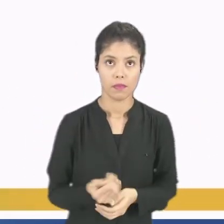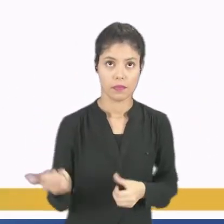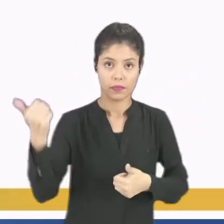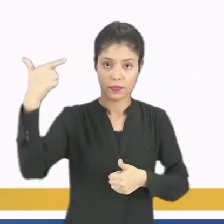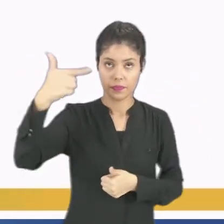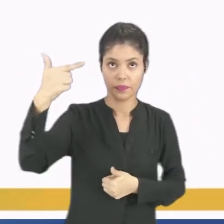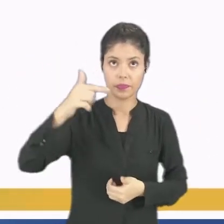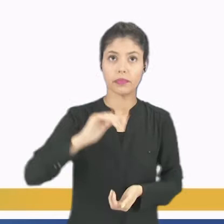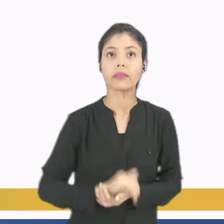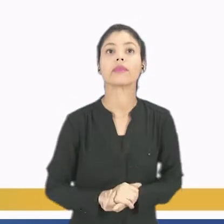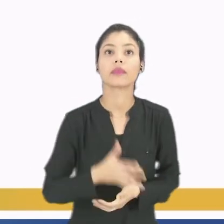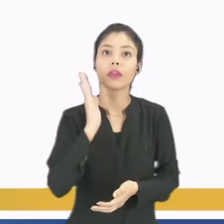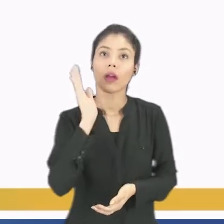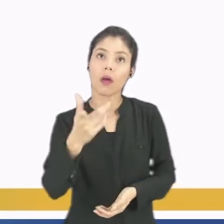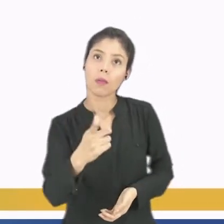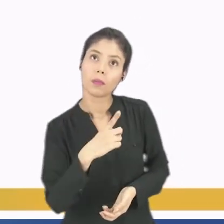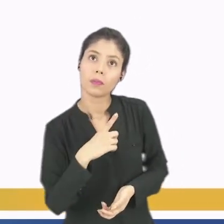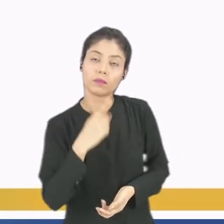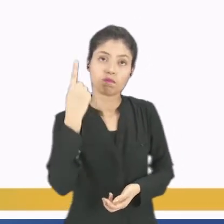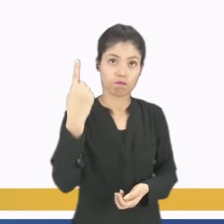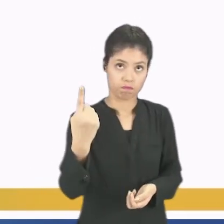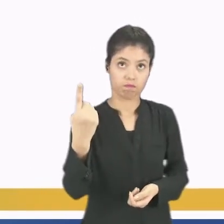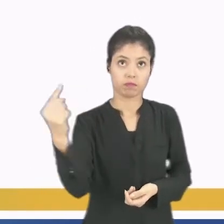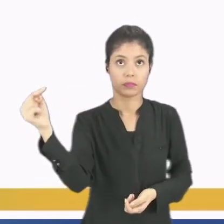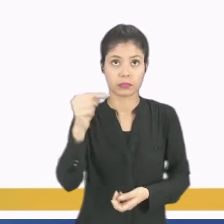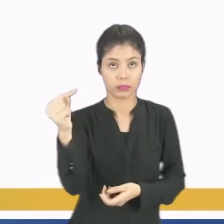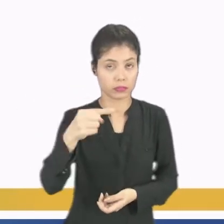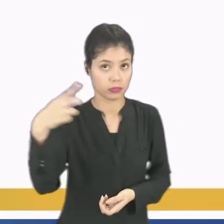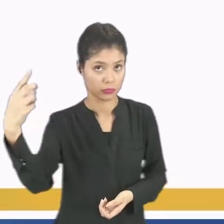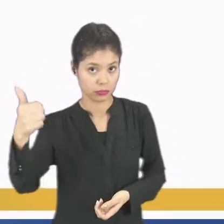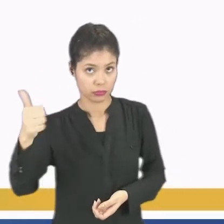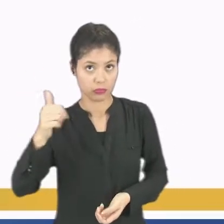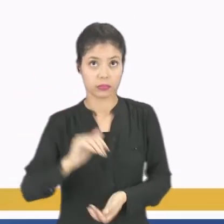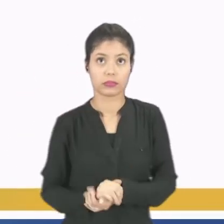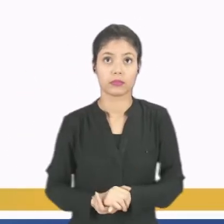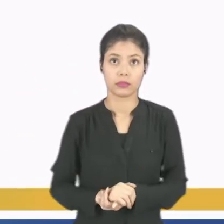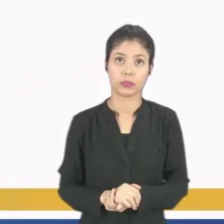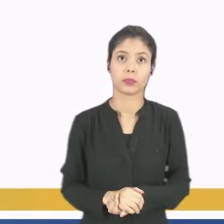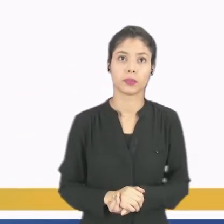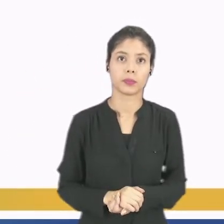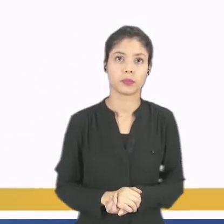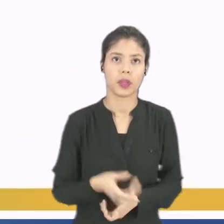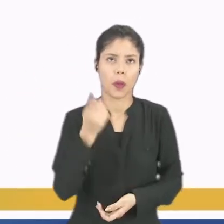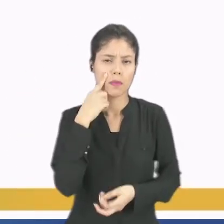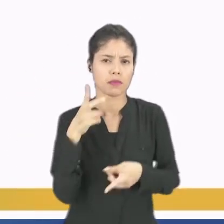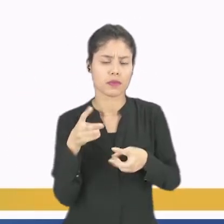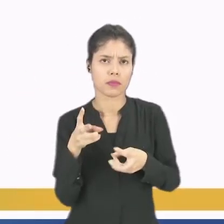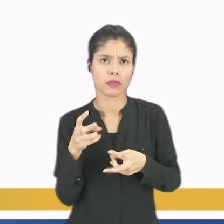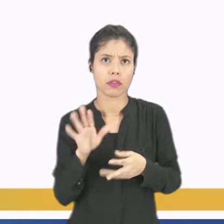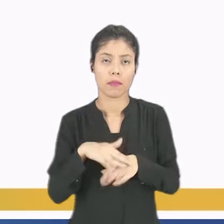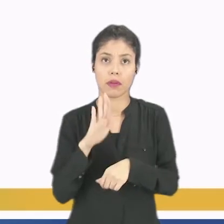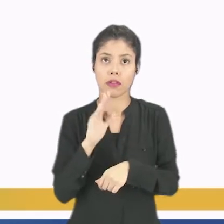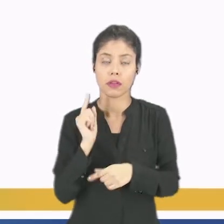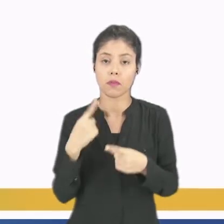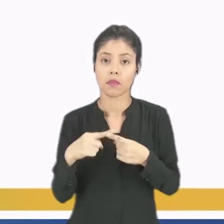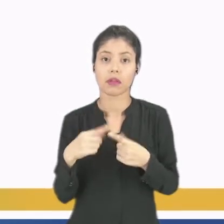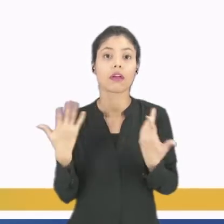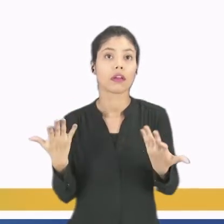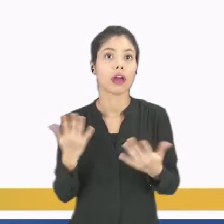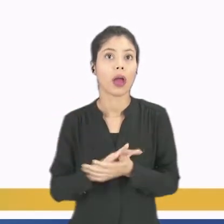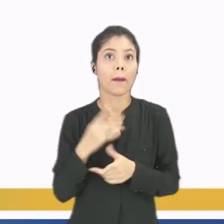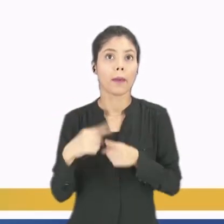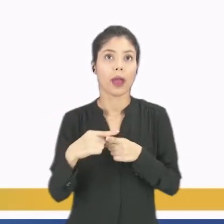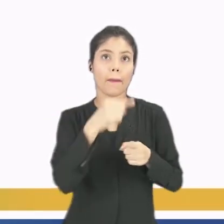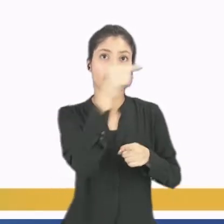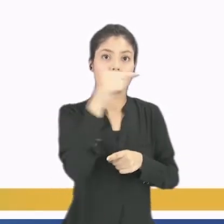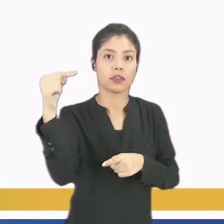Elevado ao quadrado. Já aqui é 1 menos 11, elevado ao quadrado. Você percebeu que aqui tem mais. Por que tem mais? Porque